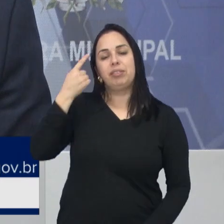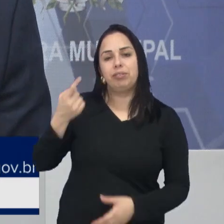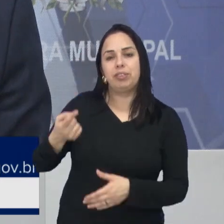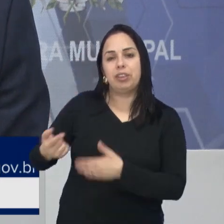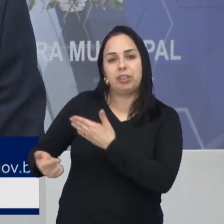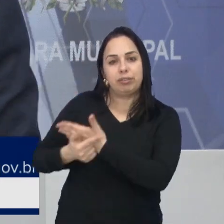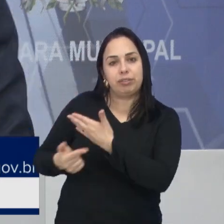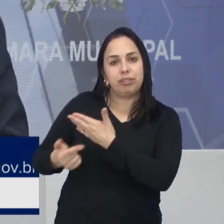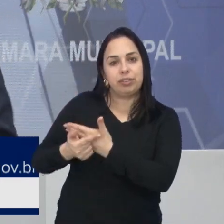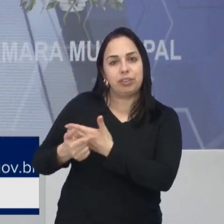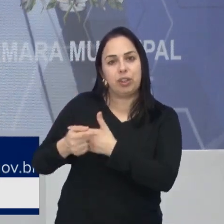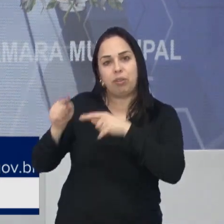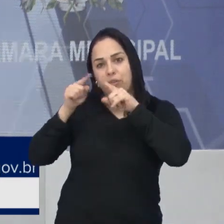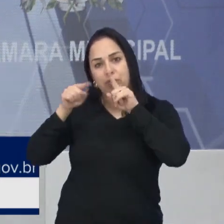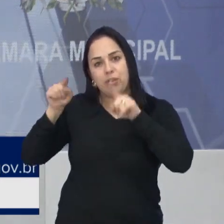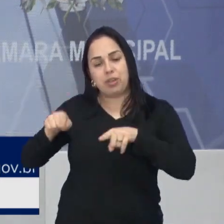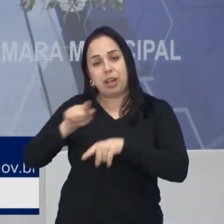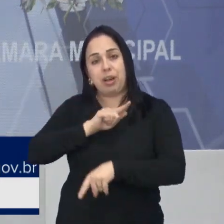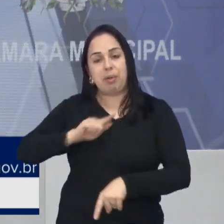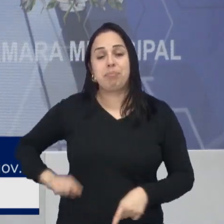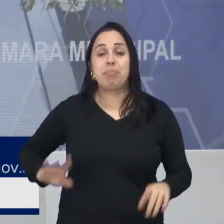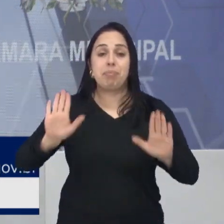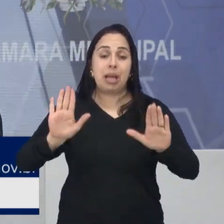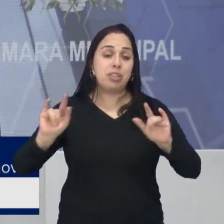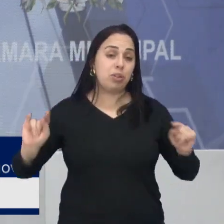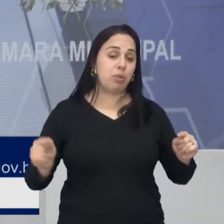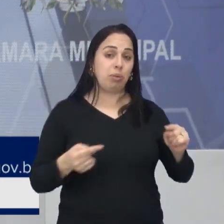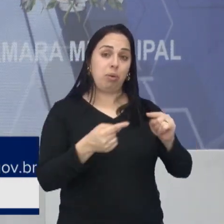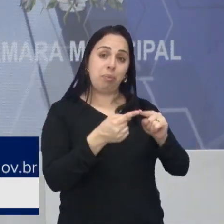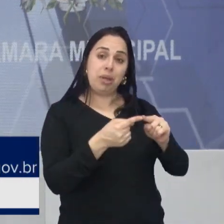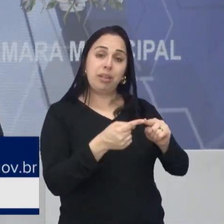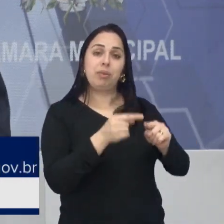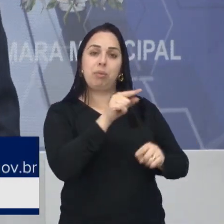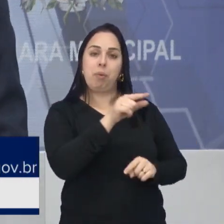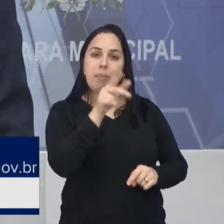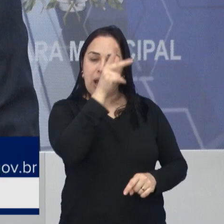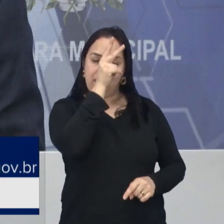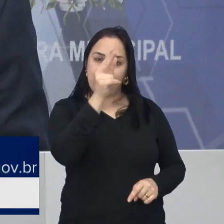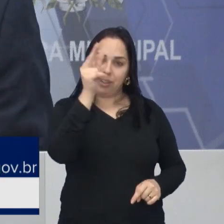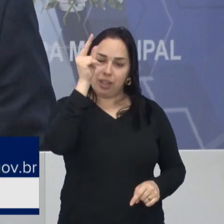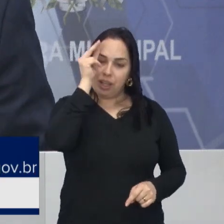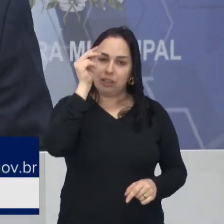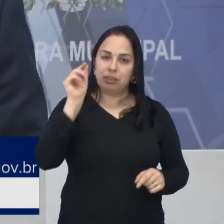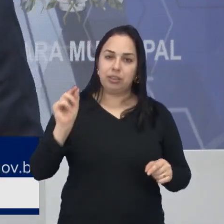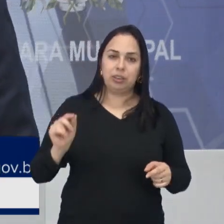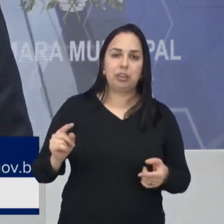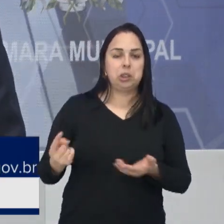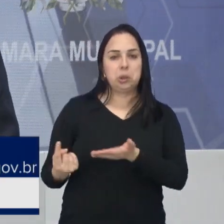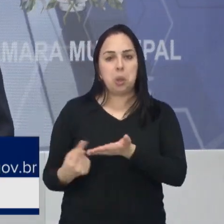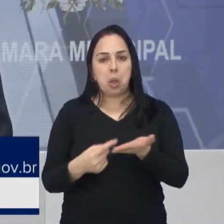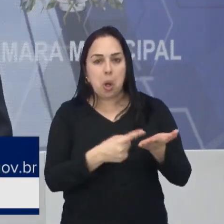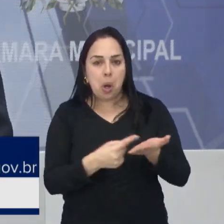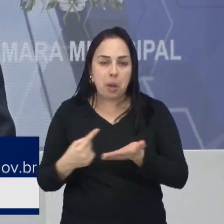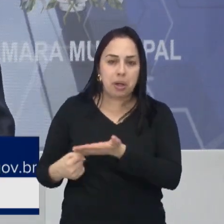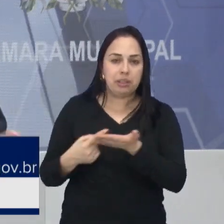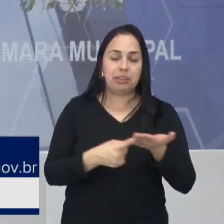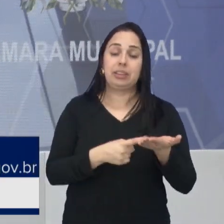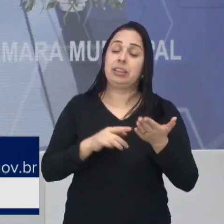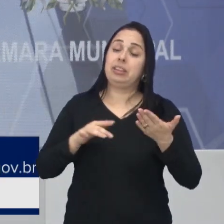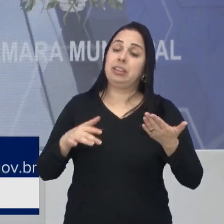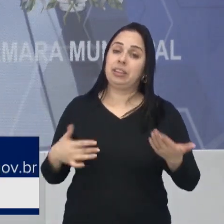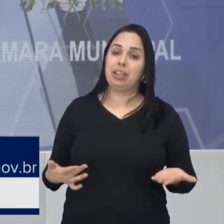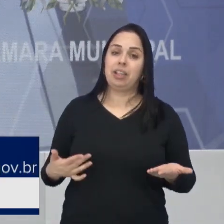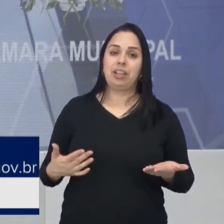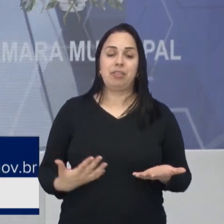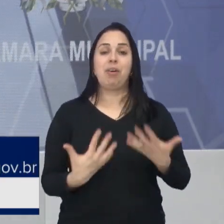são servidores alinhados ao partido político que está na prefeitura, ao servidor que se alinha aos interesses do prefeito, que vão